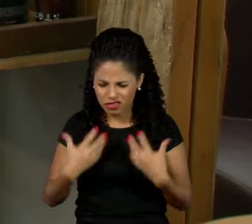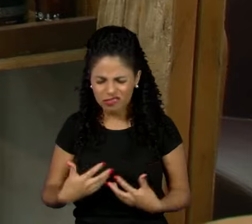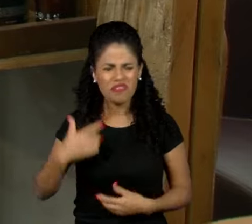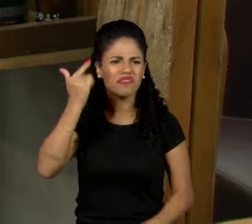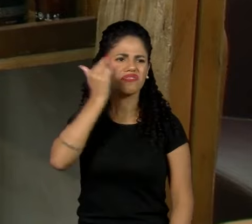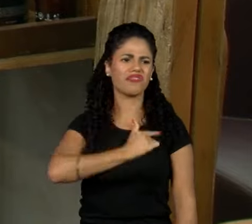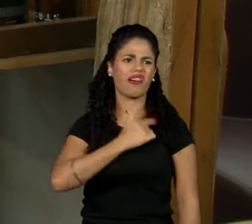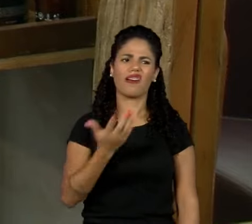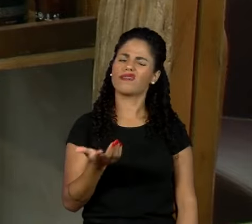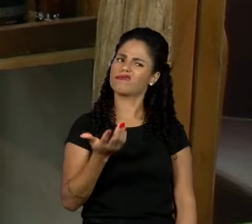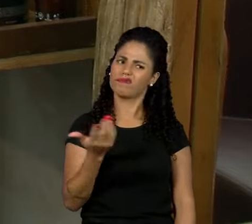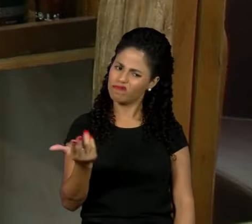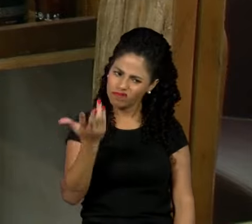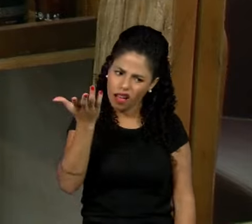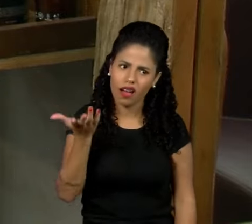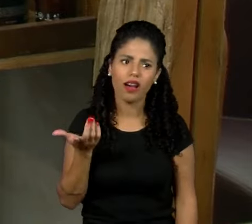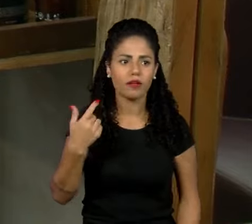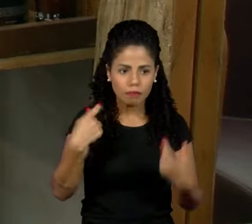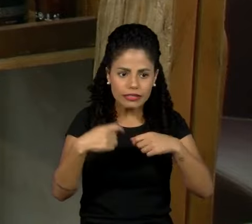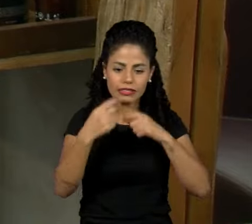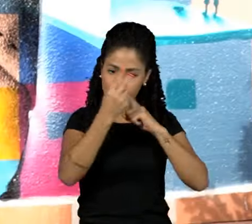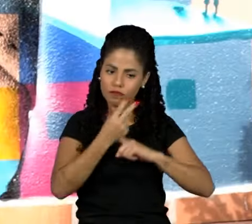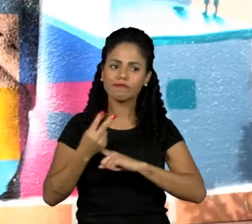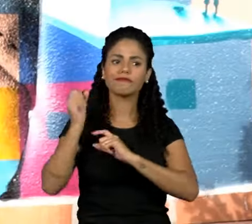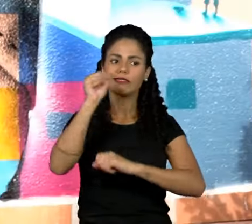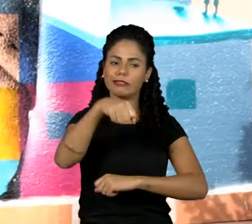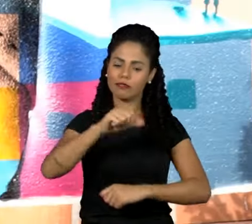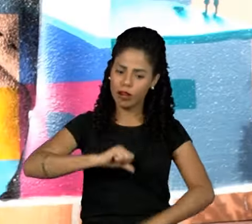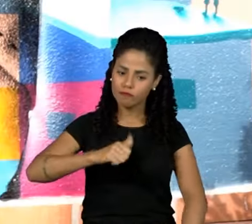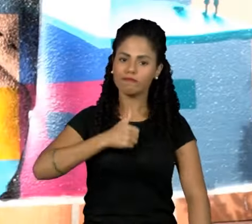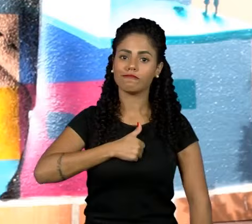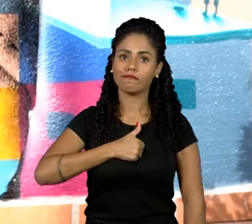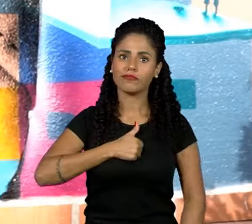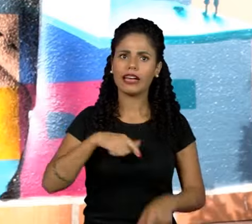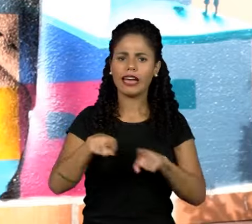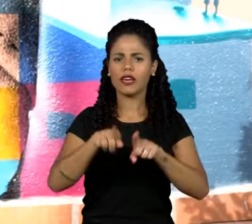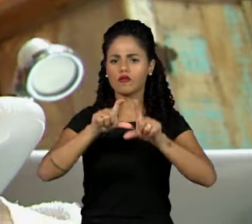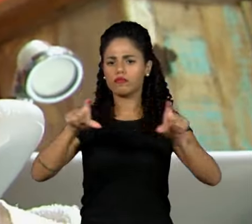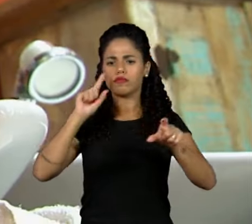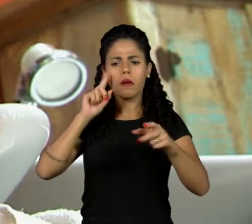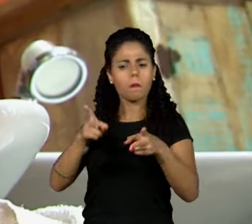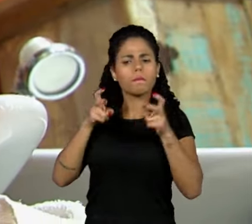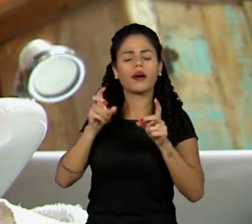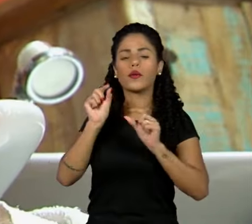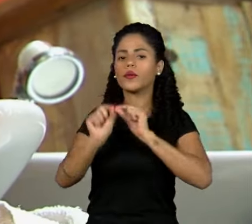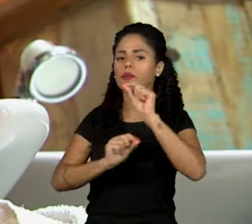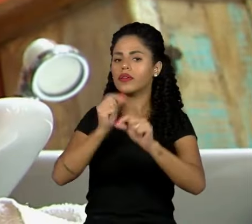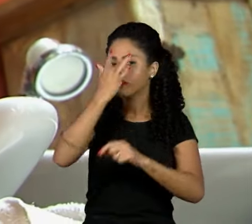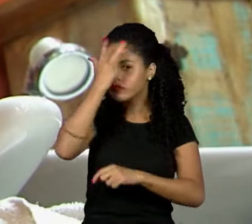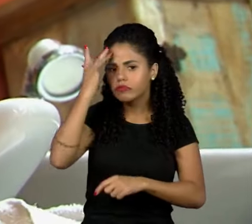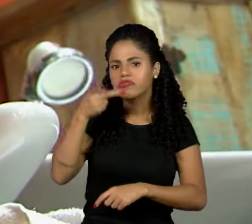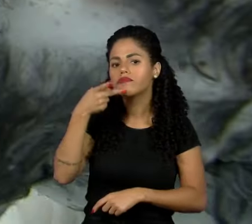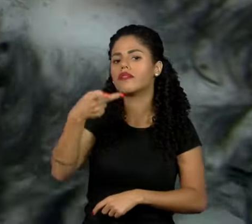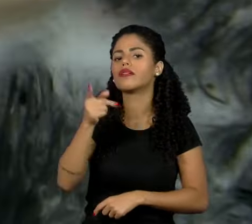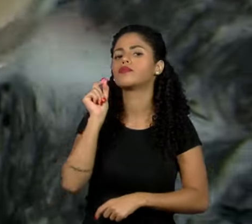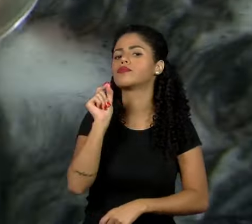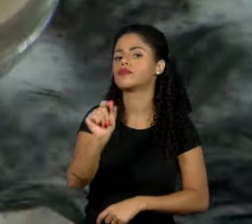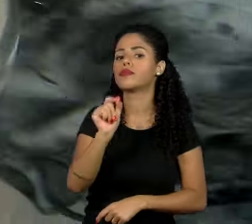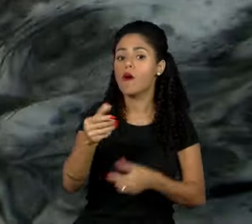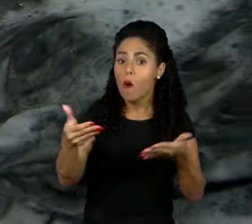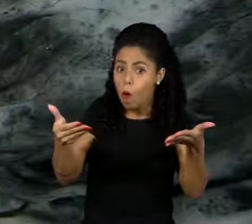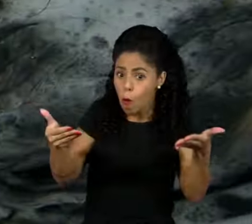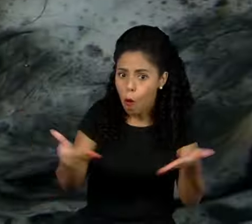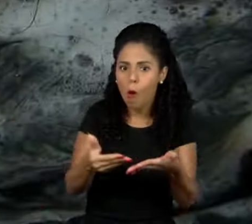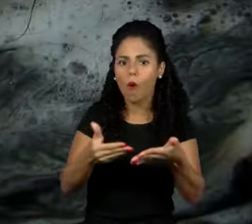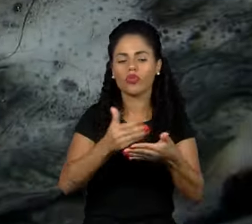feia. Então, tem que cuidar da nossa autoestima. Uma frase que até me chamou muito a atenção e que as pessoas falaram bastante é que hoje em